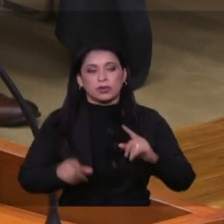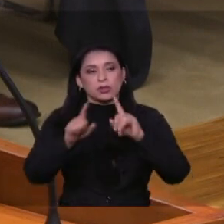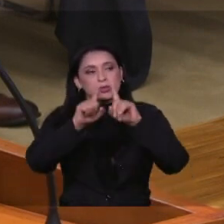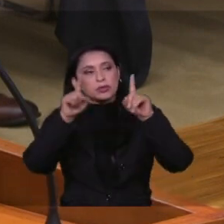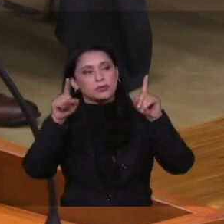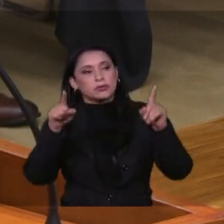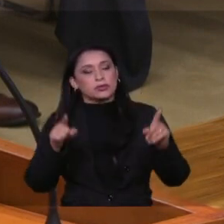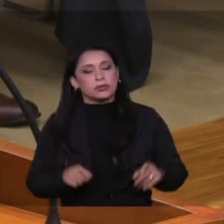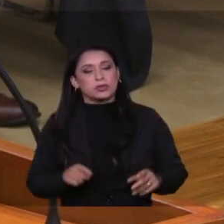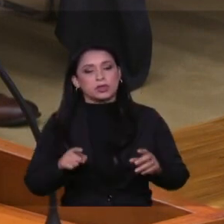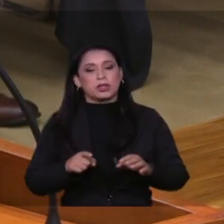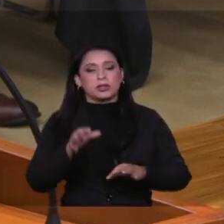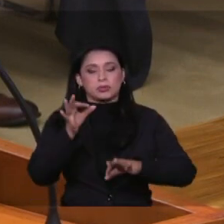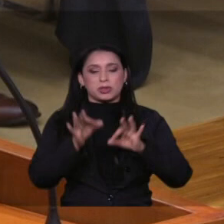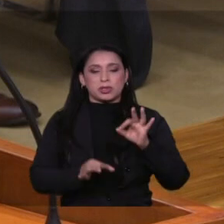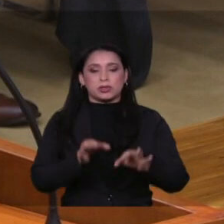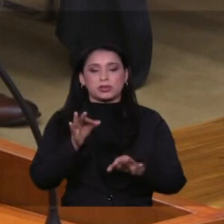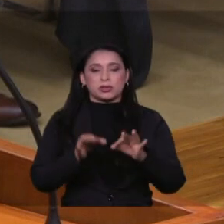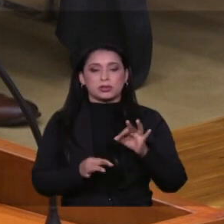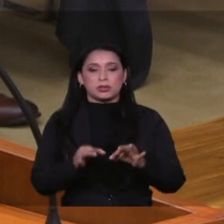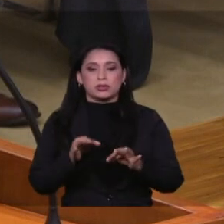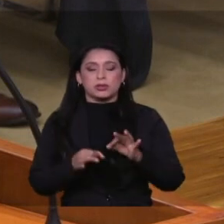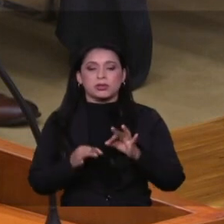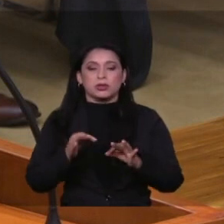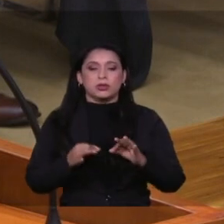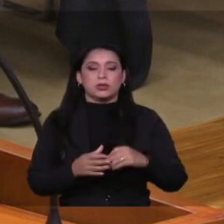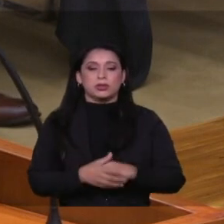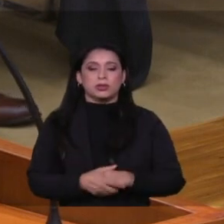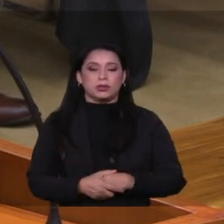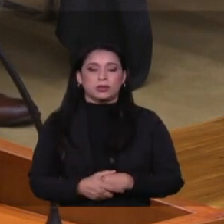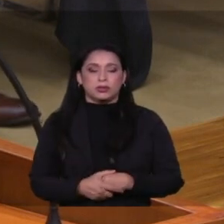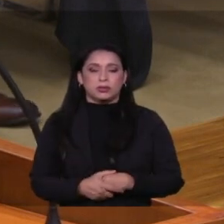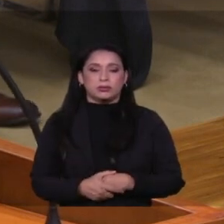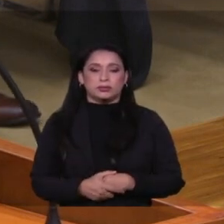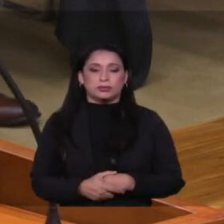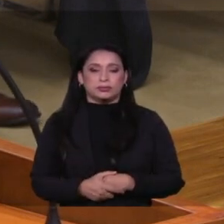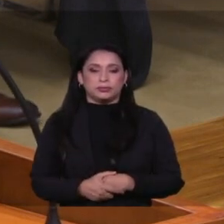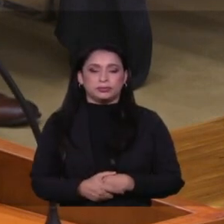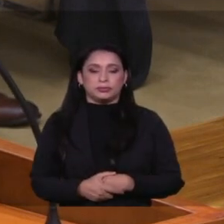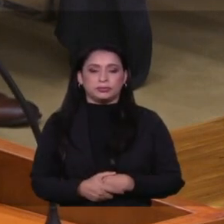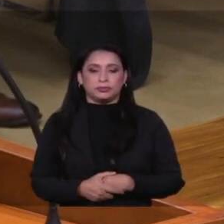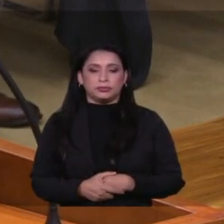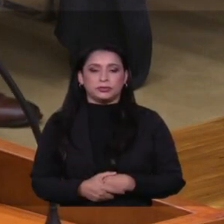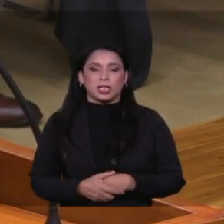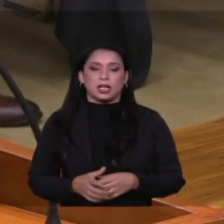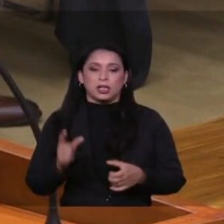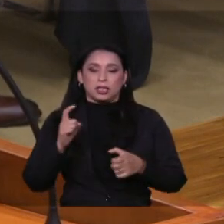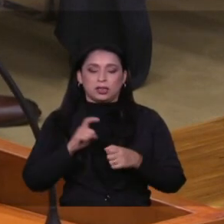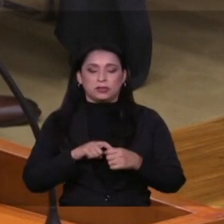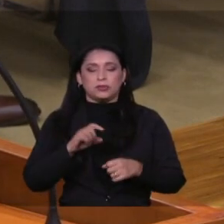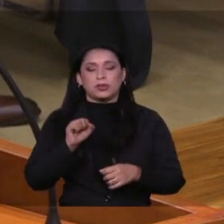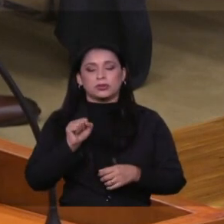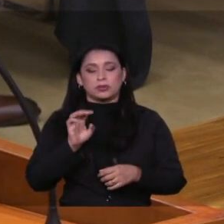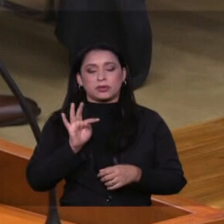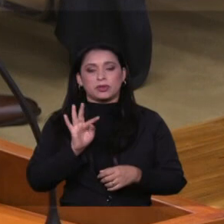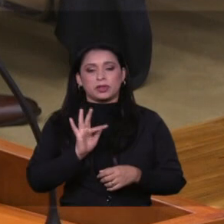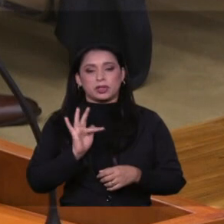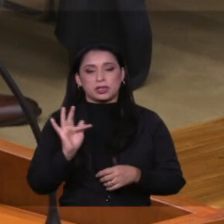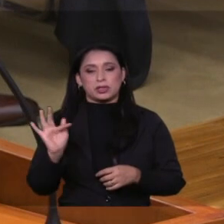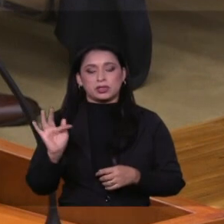esta assentada de julgamento. Ministro, fundo da imagem, eu retorno a esta Suprema Corte no